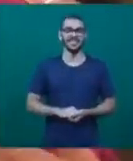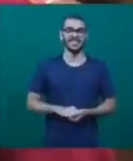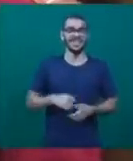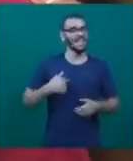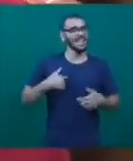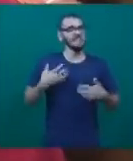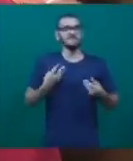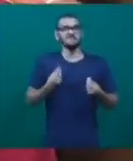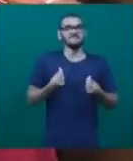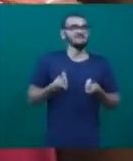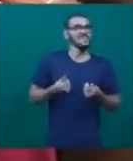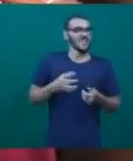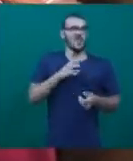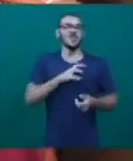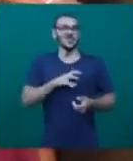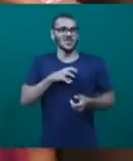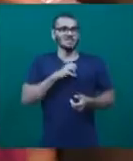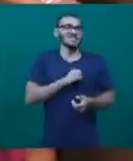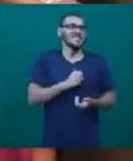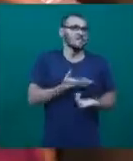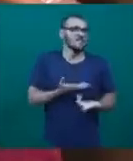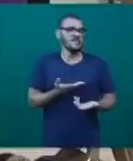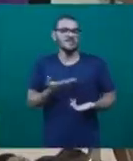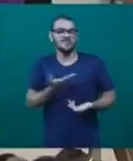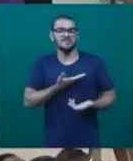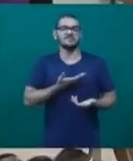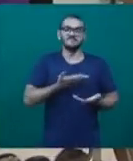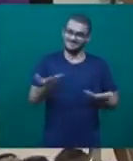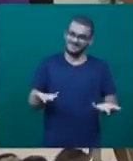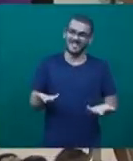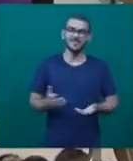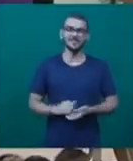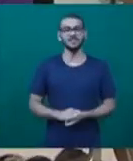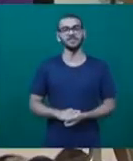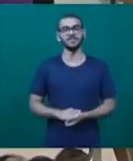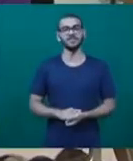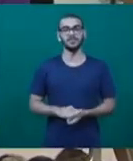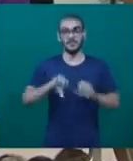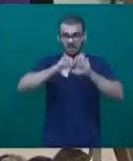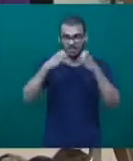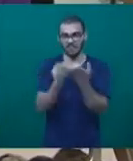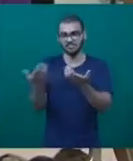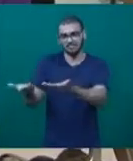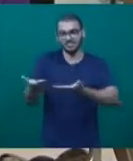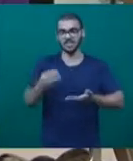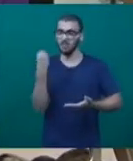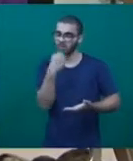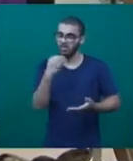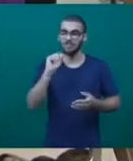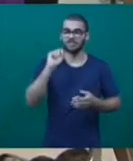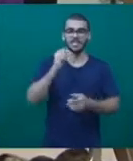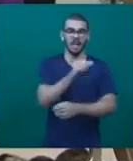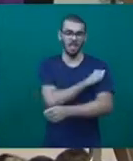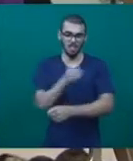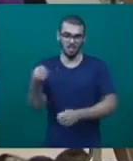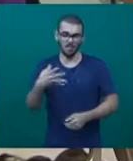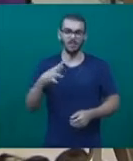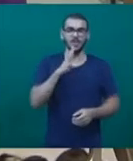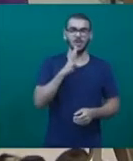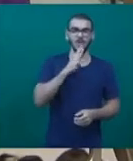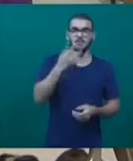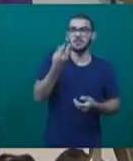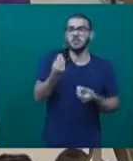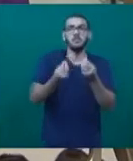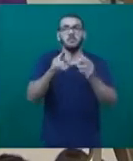bem... adoro fazer amizade assim, logo de início. O evento de recepção é uma oportunidade para os ingressantes conhecerem melhor